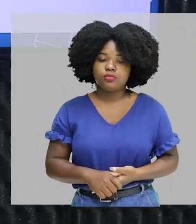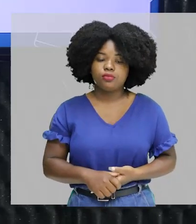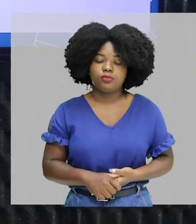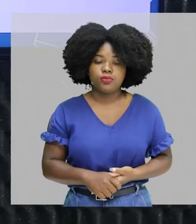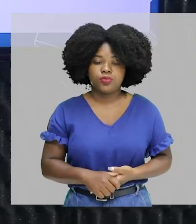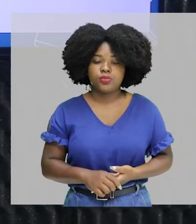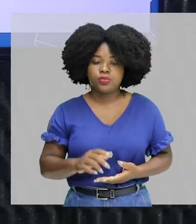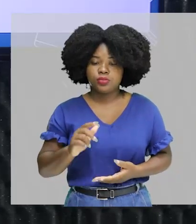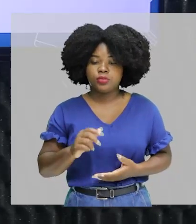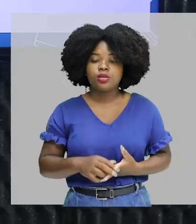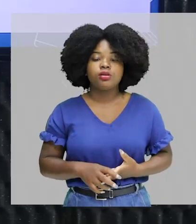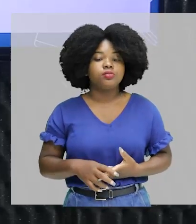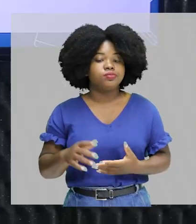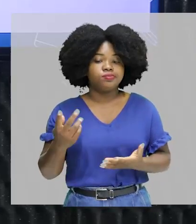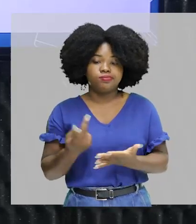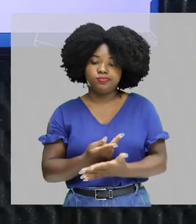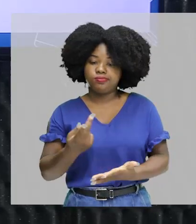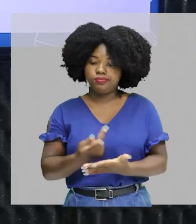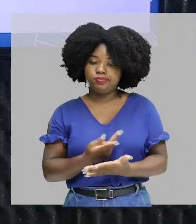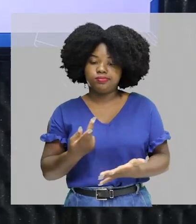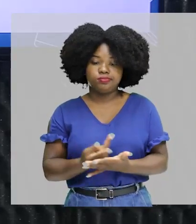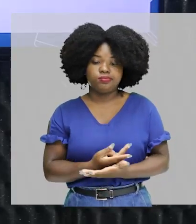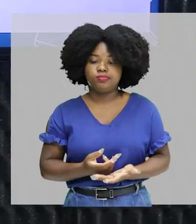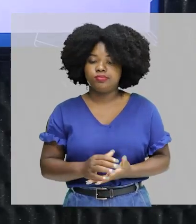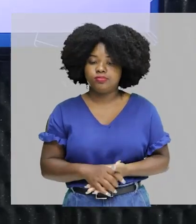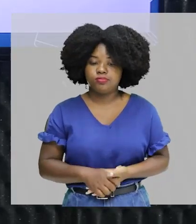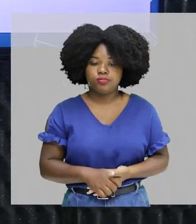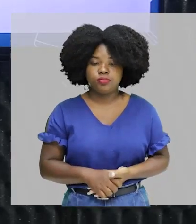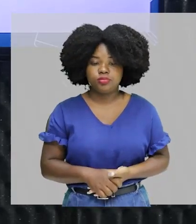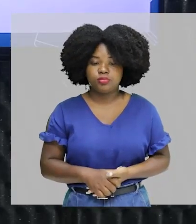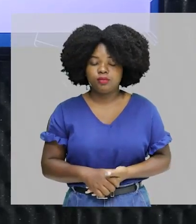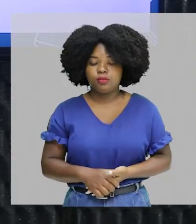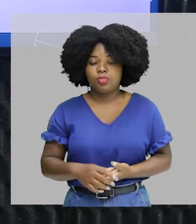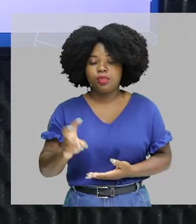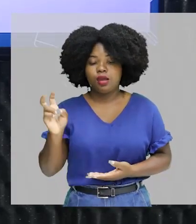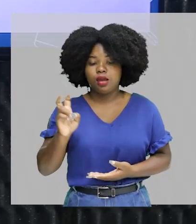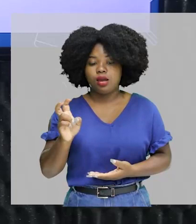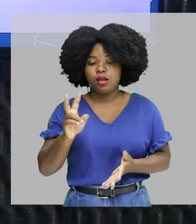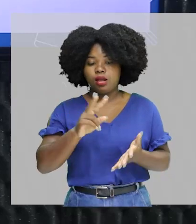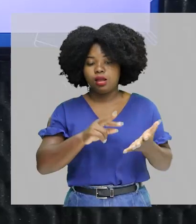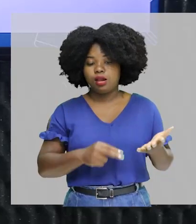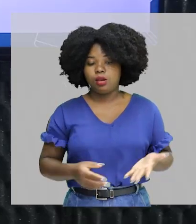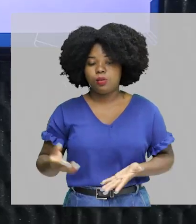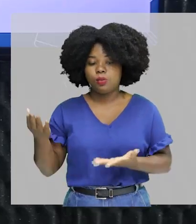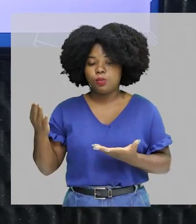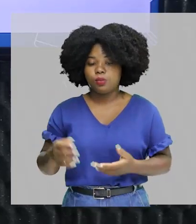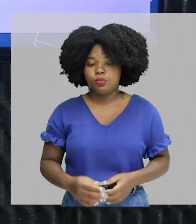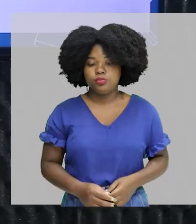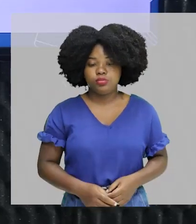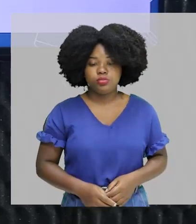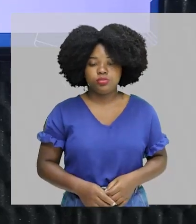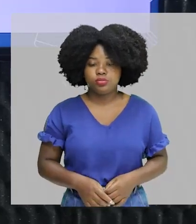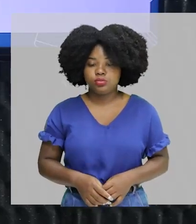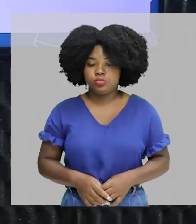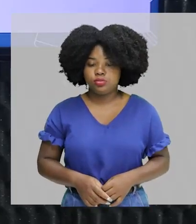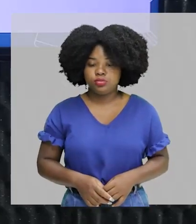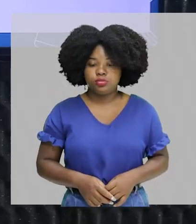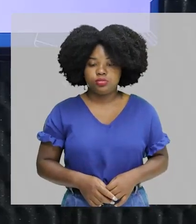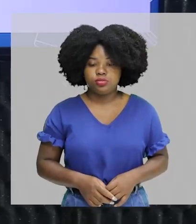E, então, essa afirmativa está falsa, tá bom? A quinta afirmativa. Todos os